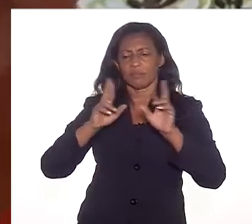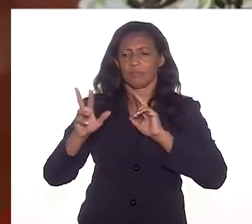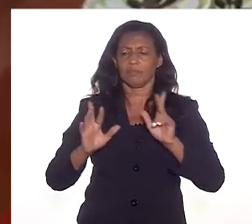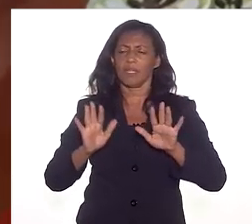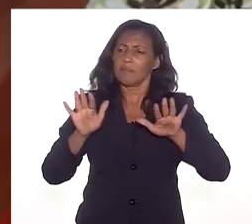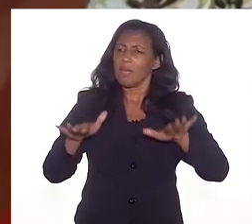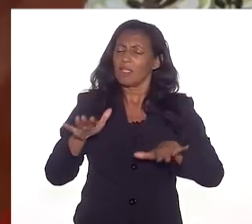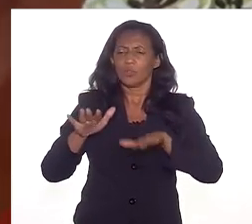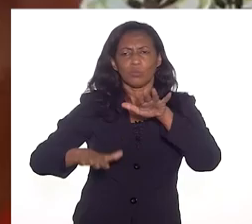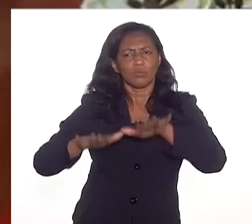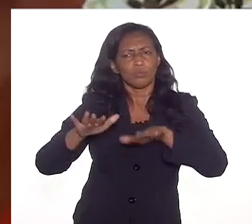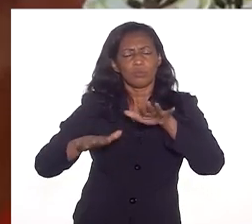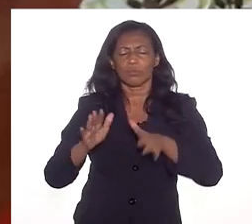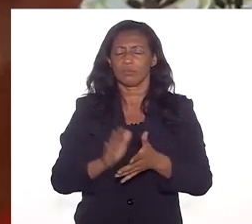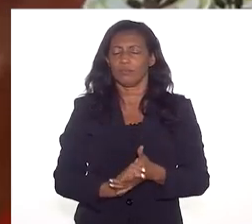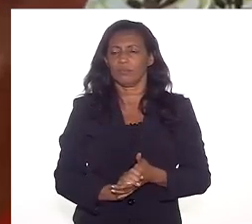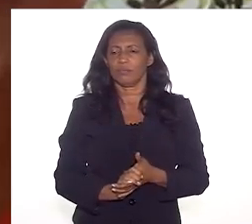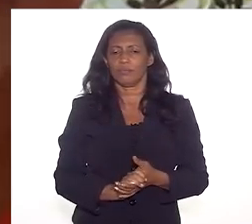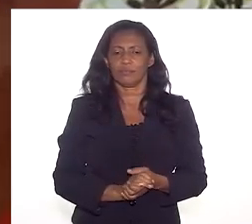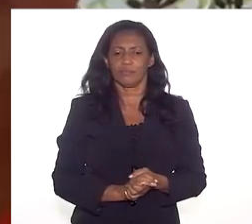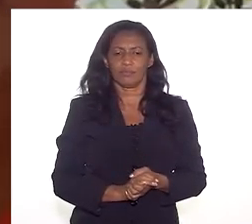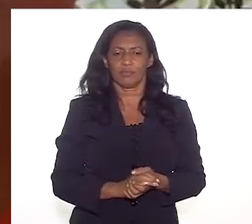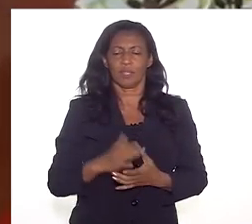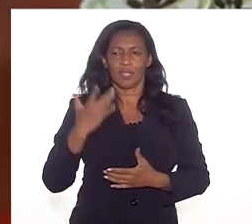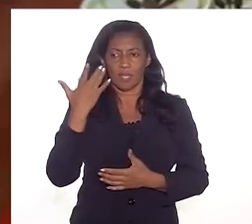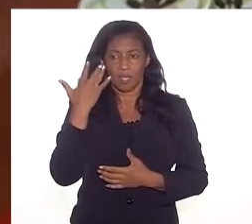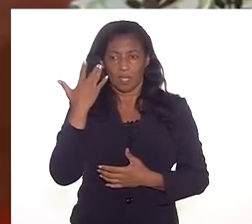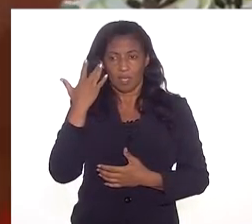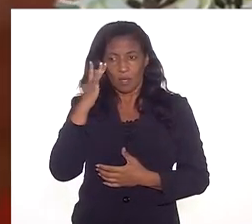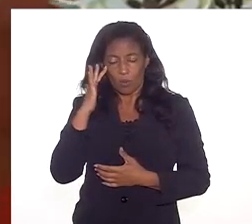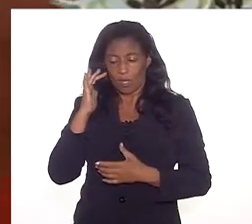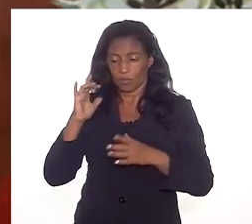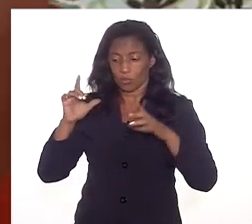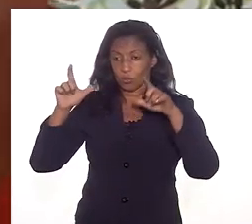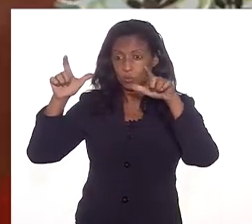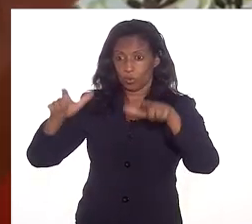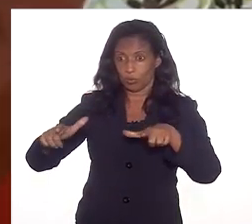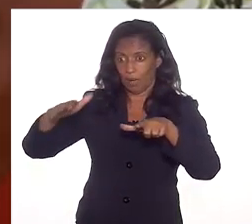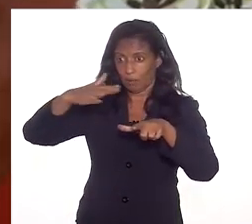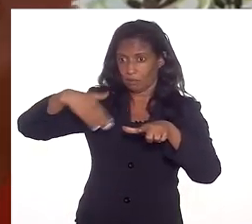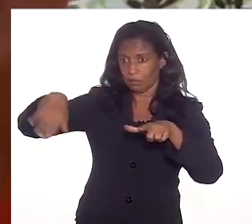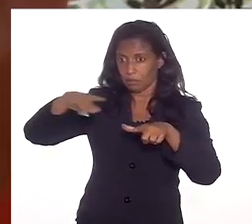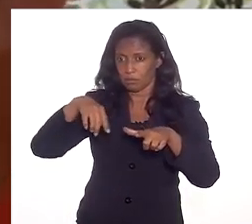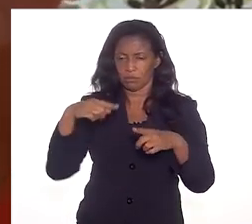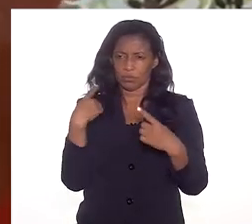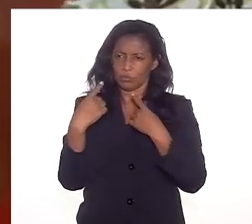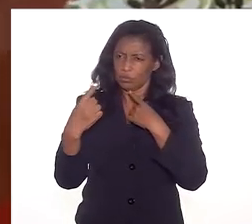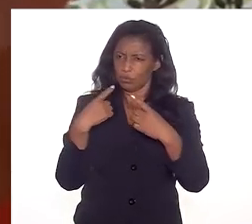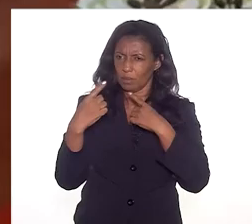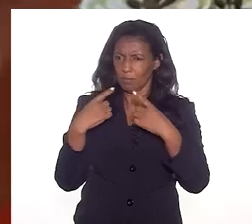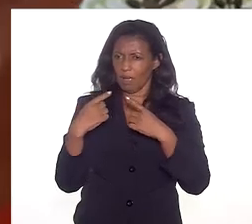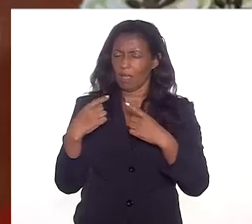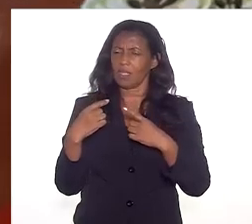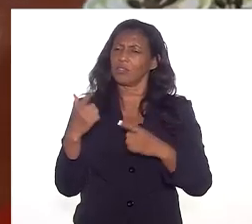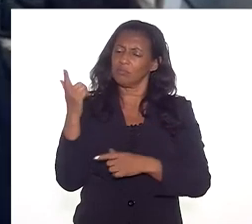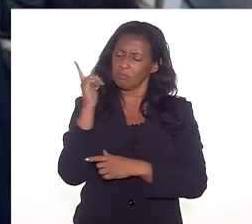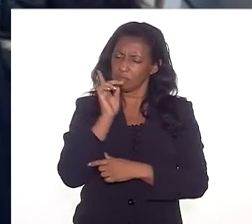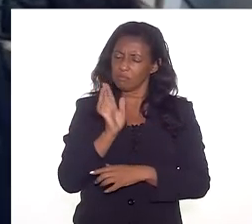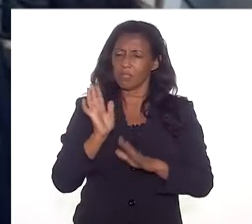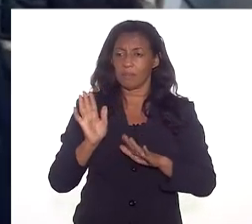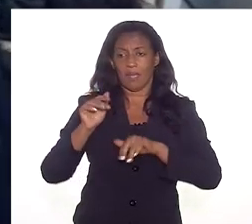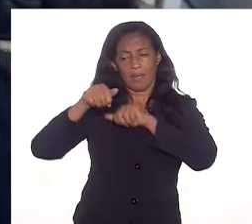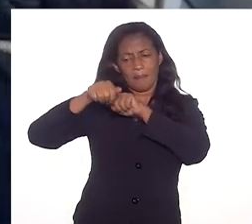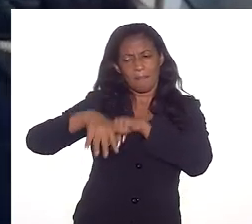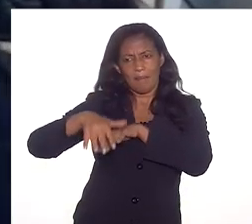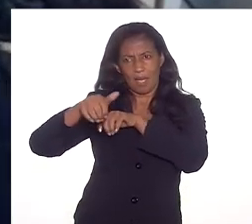Mas, de qualquer maneira, eu acho que o espaço do debate foi salutar.